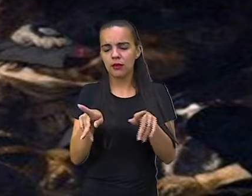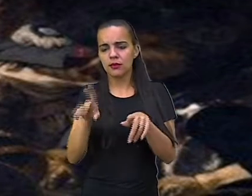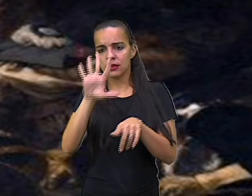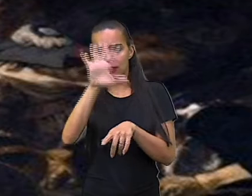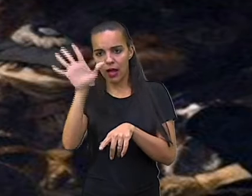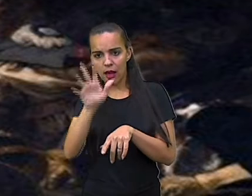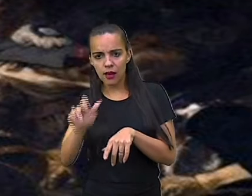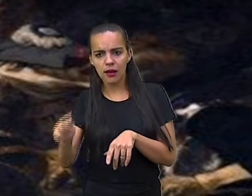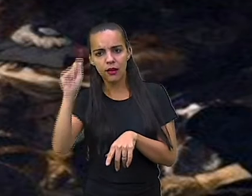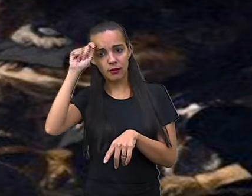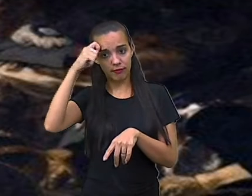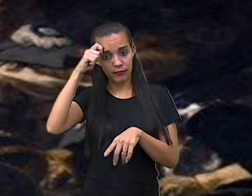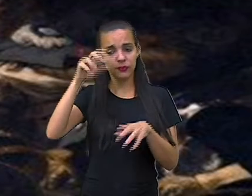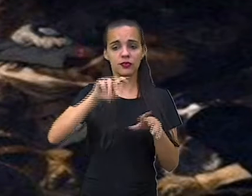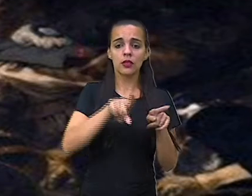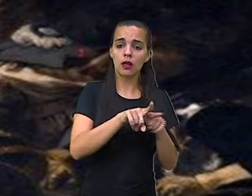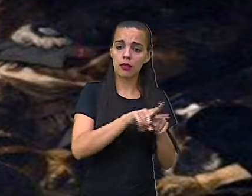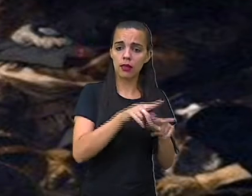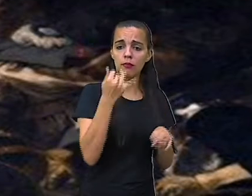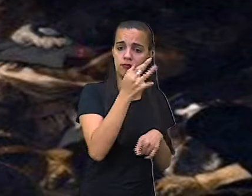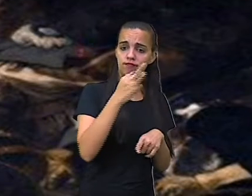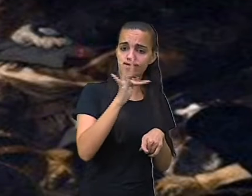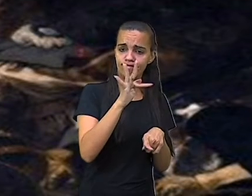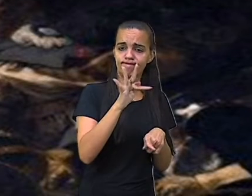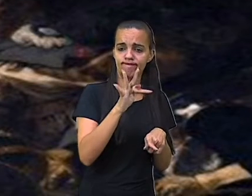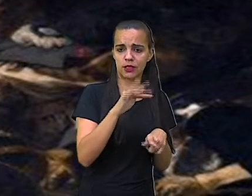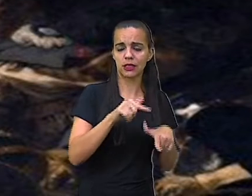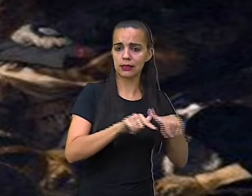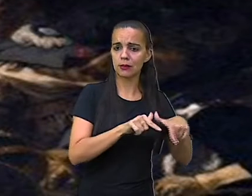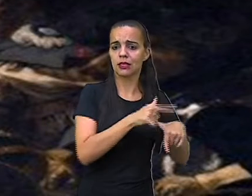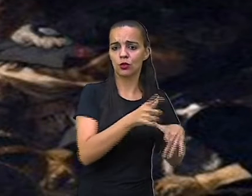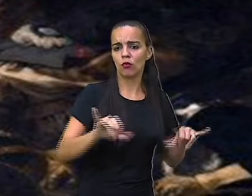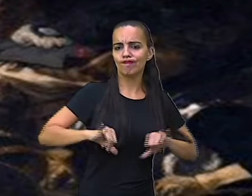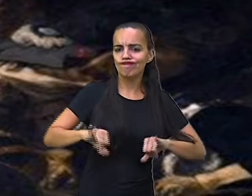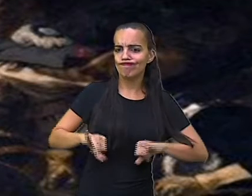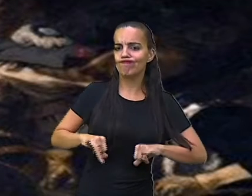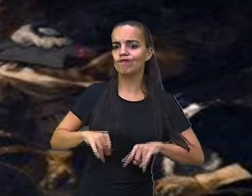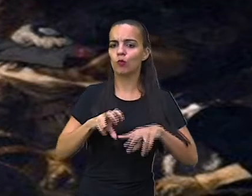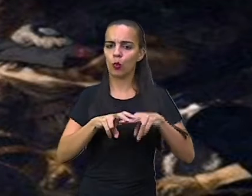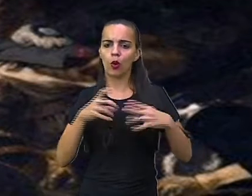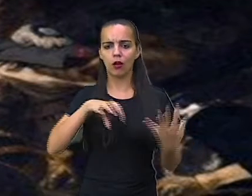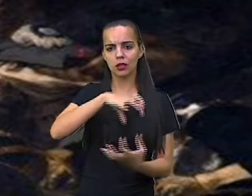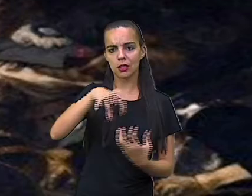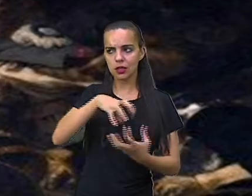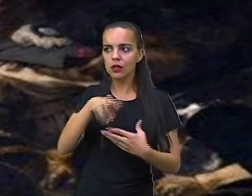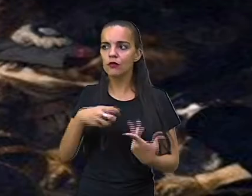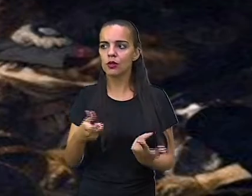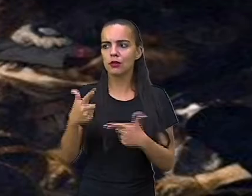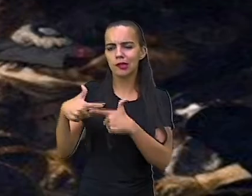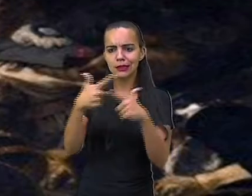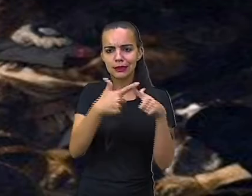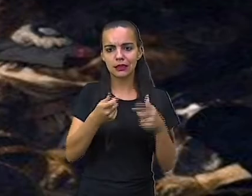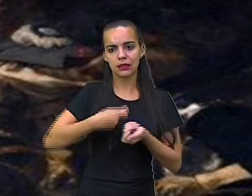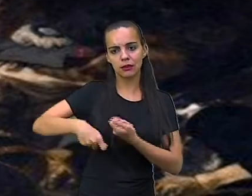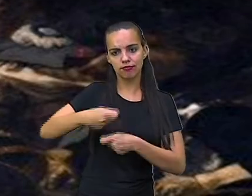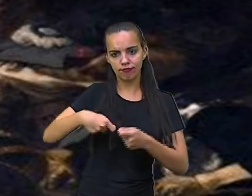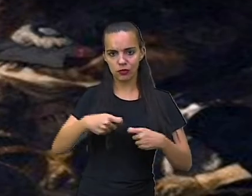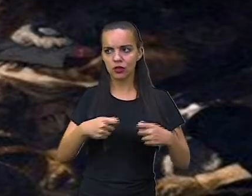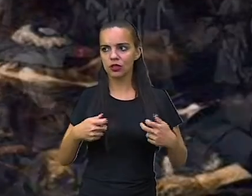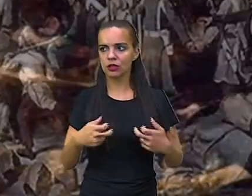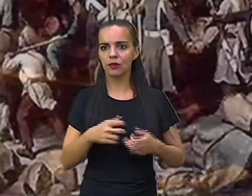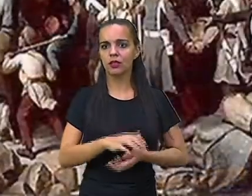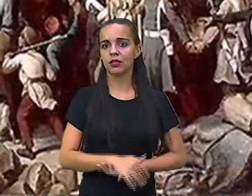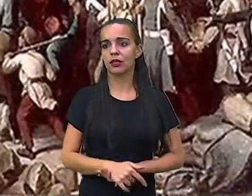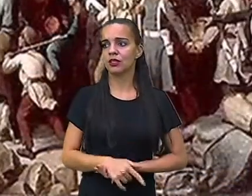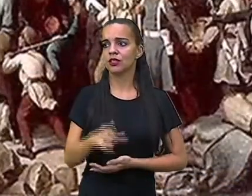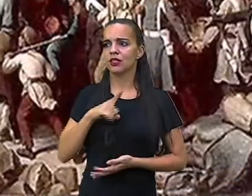duras repressões contra as suas revoltas. O cenário de profunda desigualdade